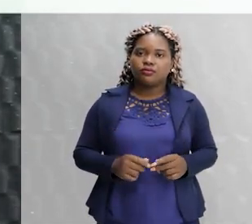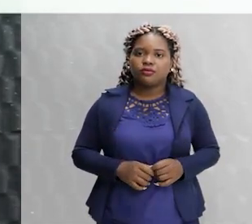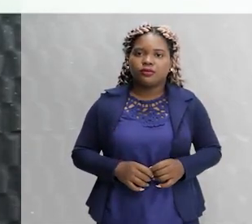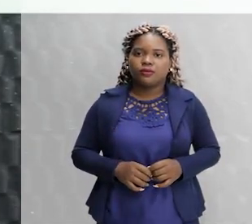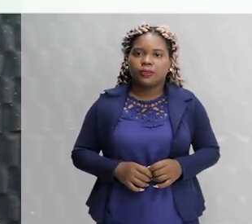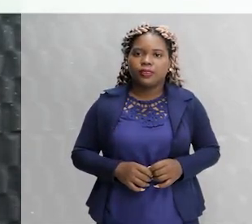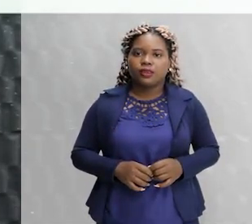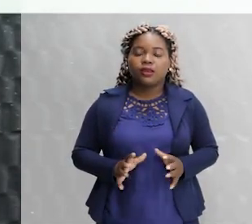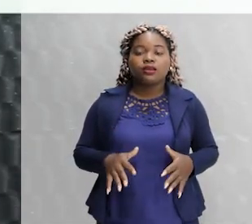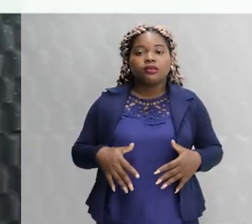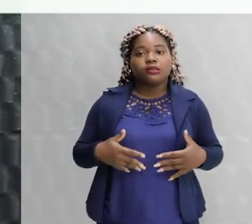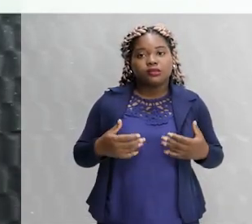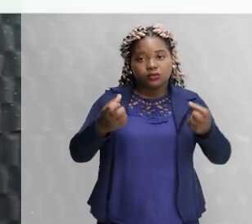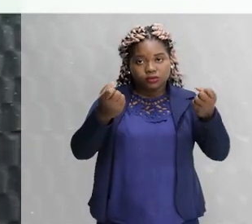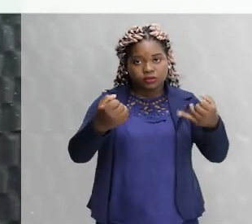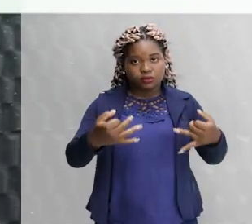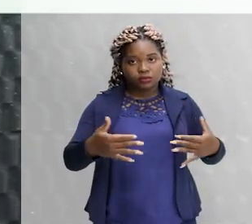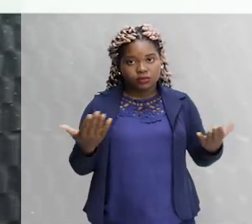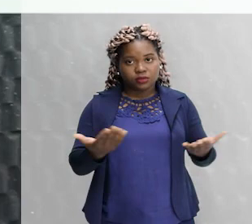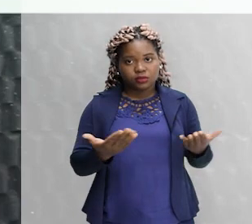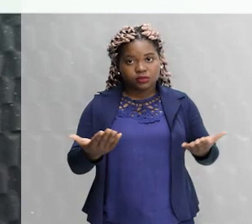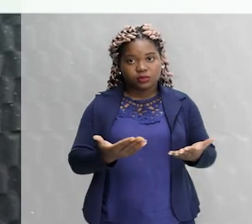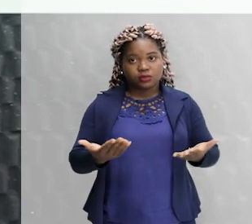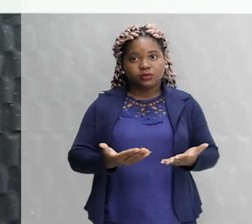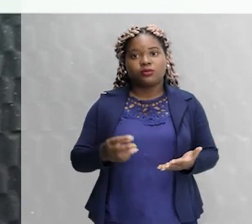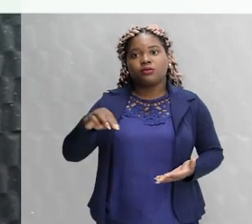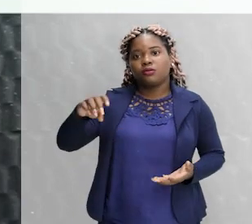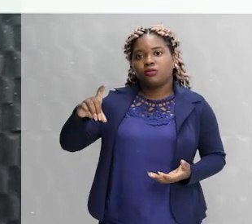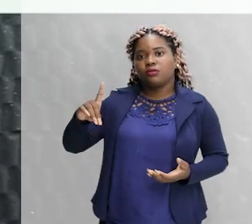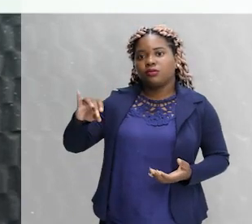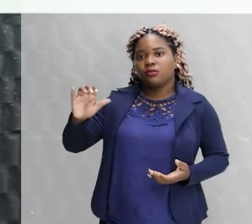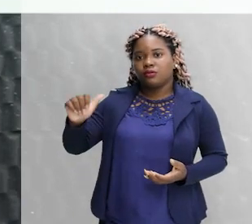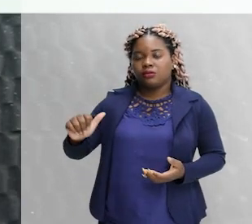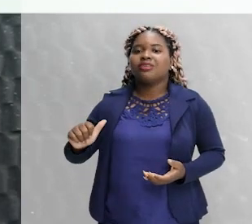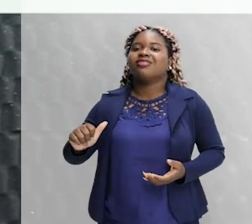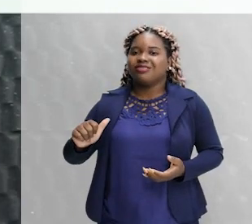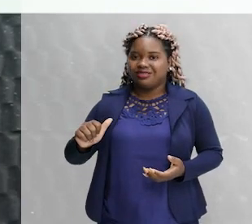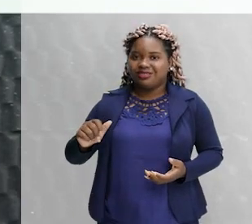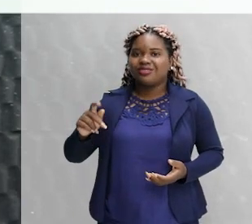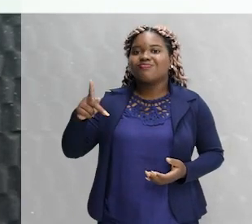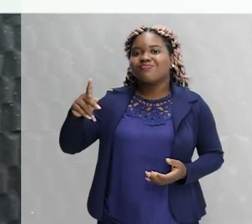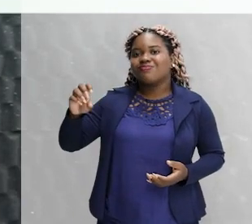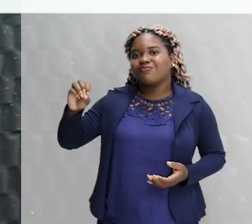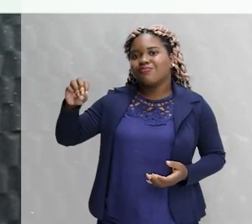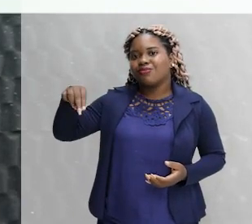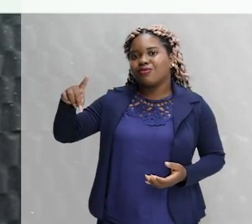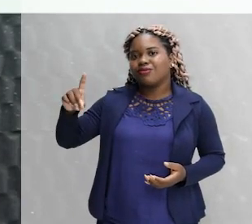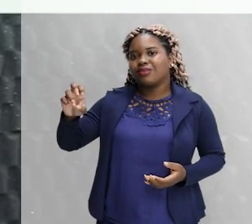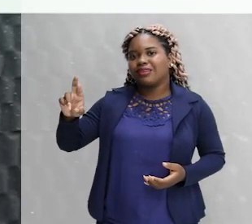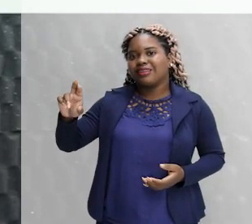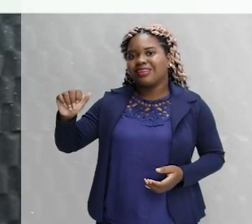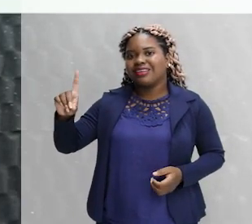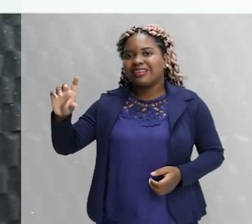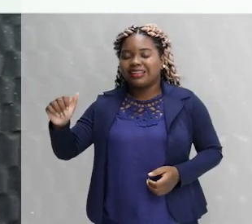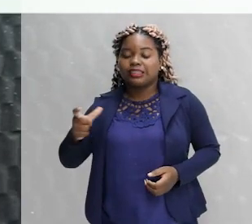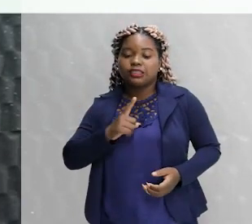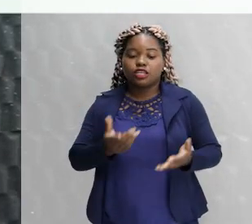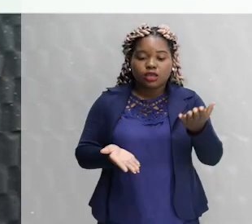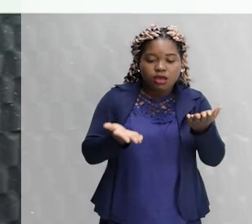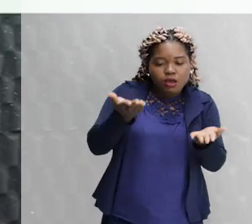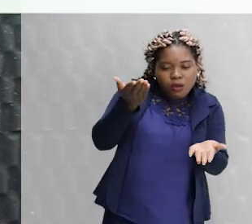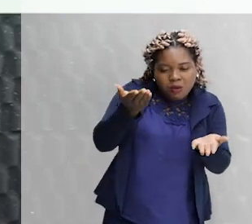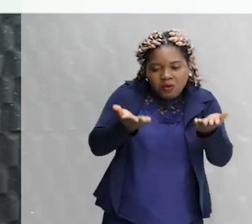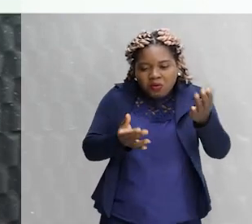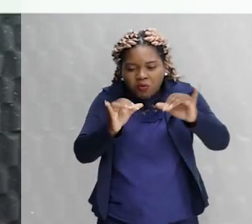pessoal? Então, vimos hoje média aritmética ponderada, né? Aquela média que traz peso, onde